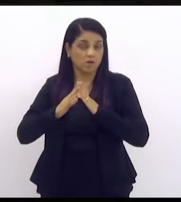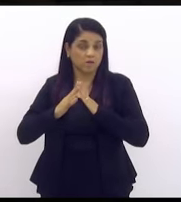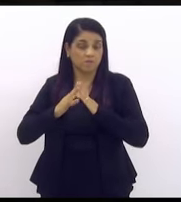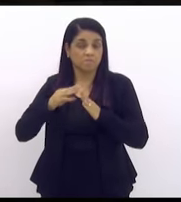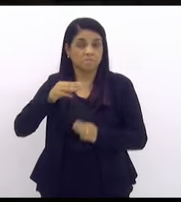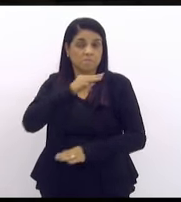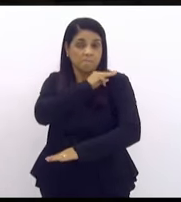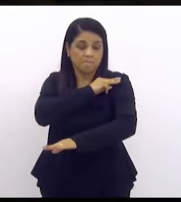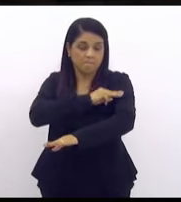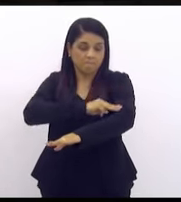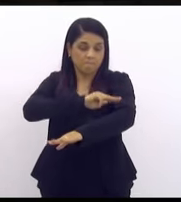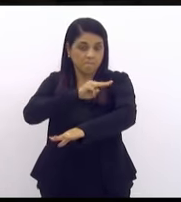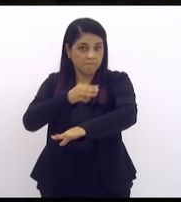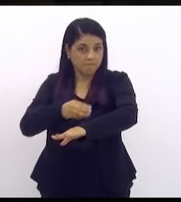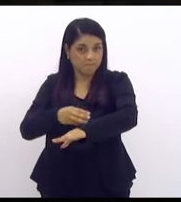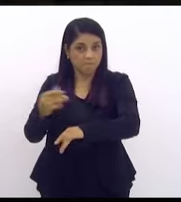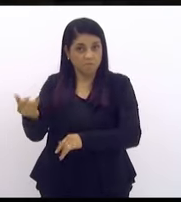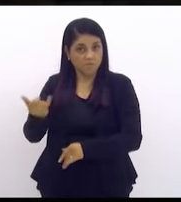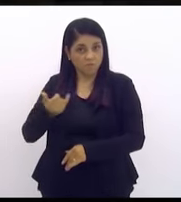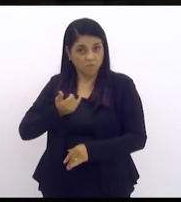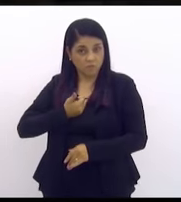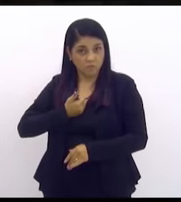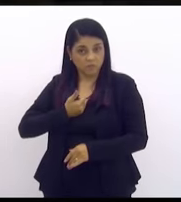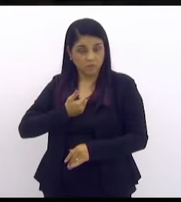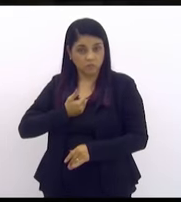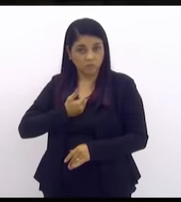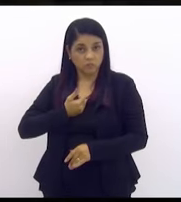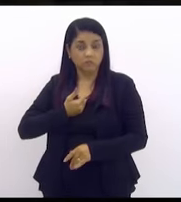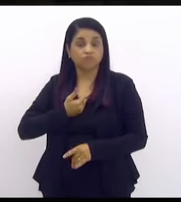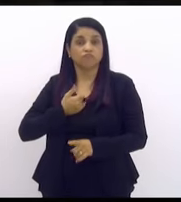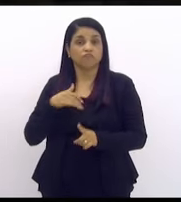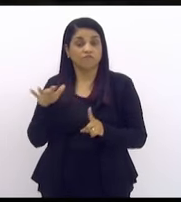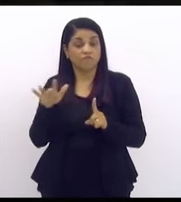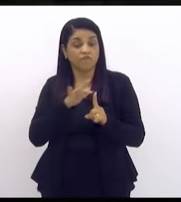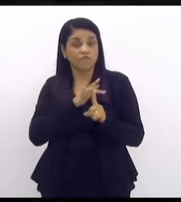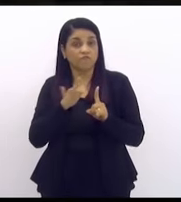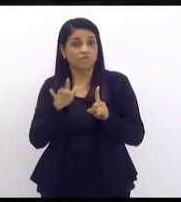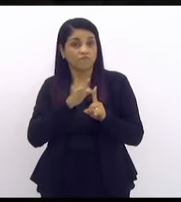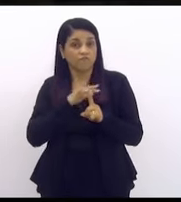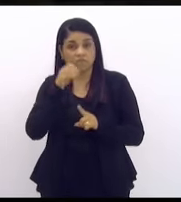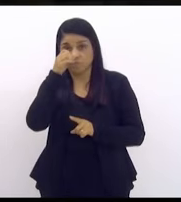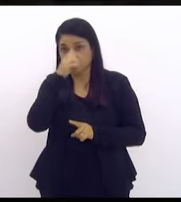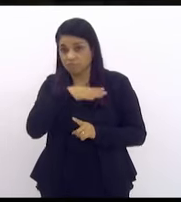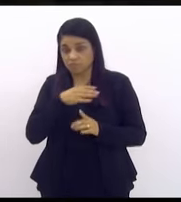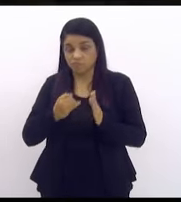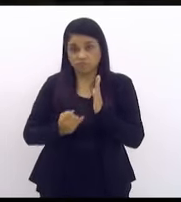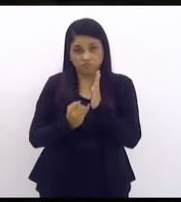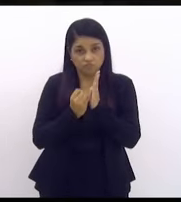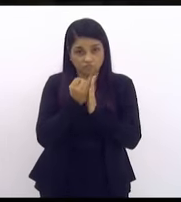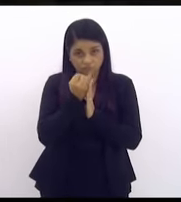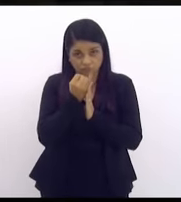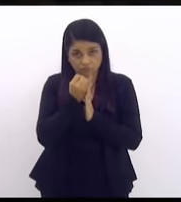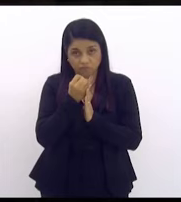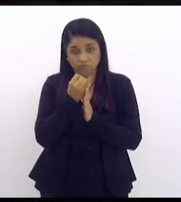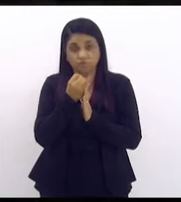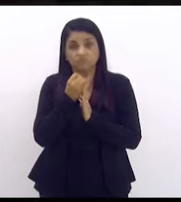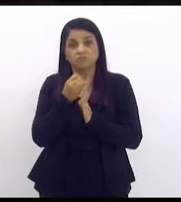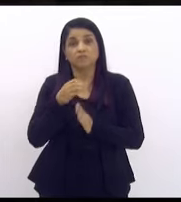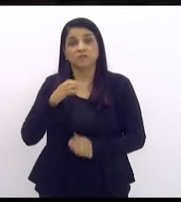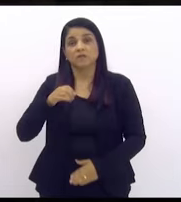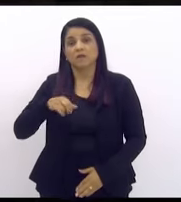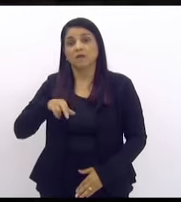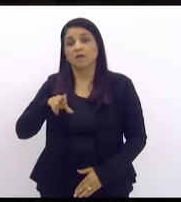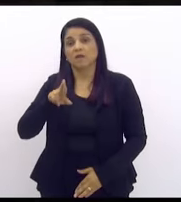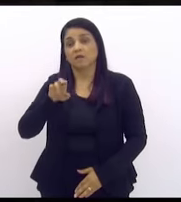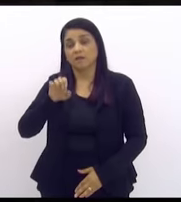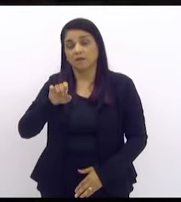informando que foi vítima de tal absurdo, visto os juros abusivos praticados pelo Credicesta,